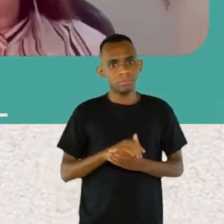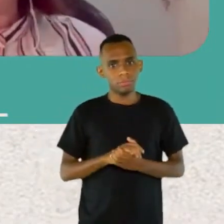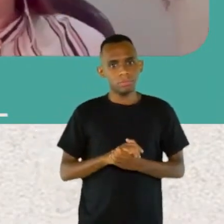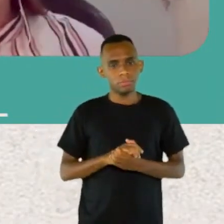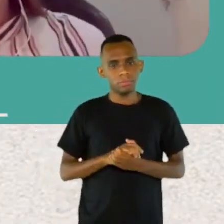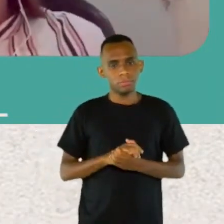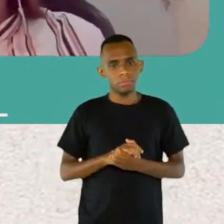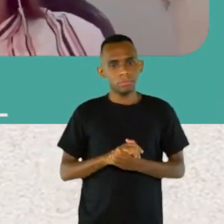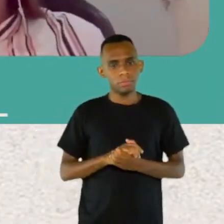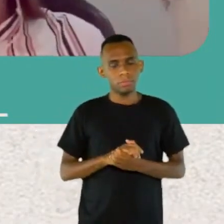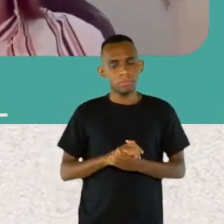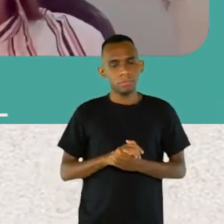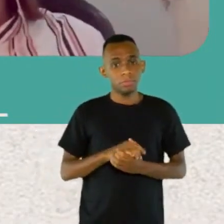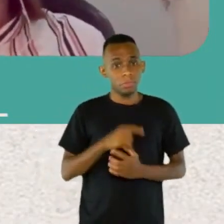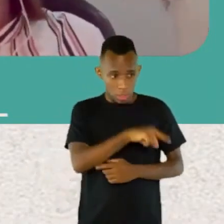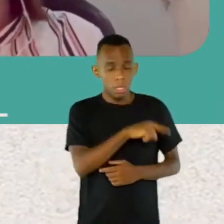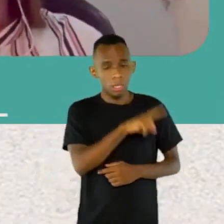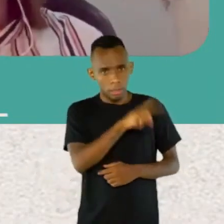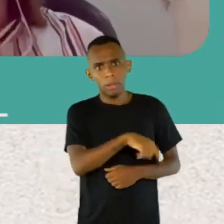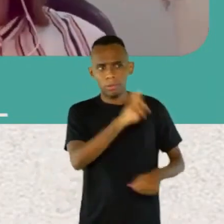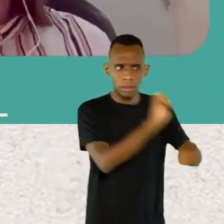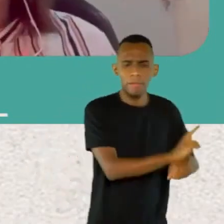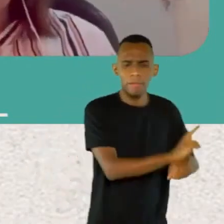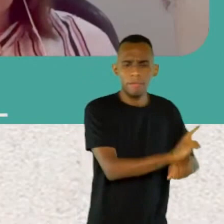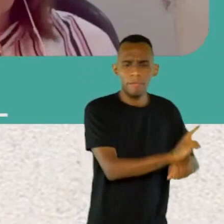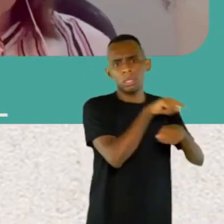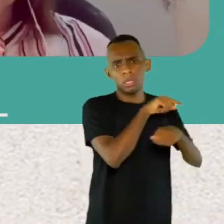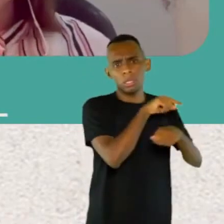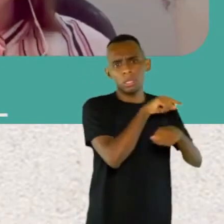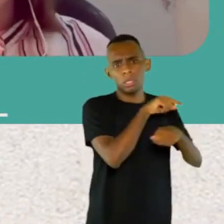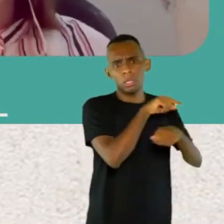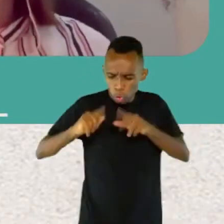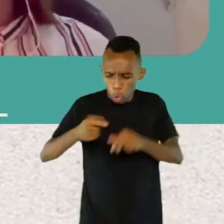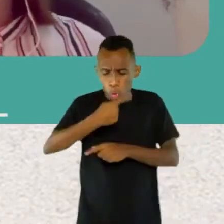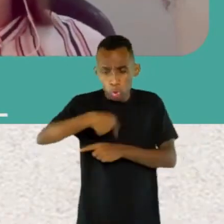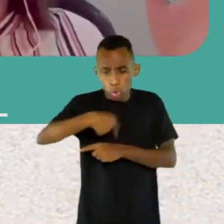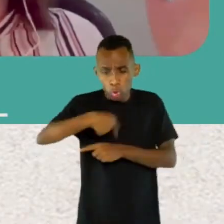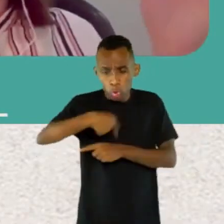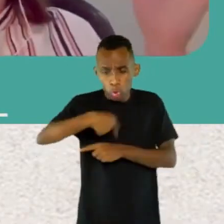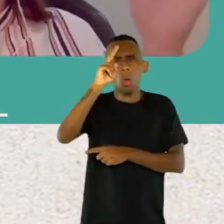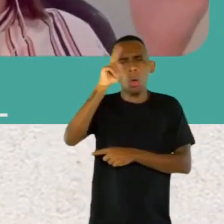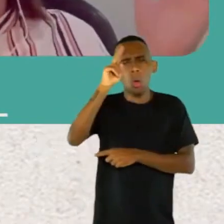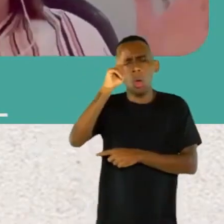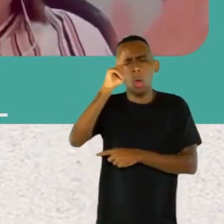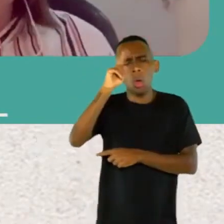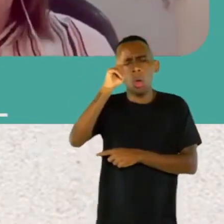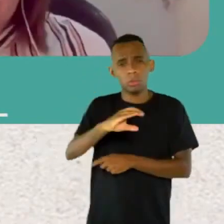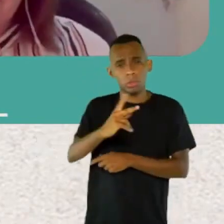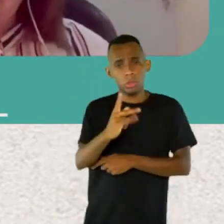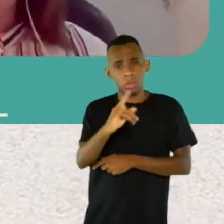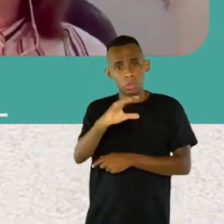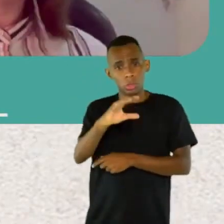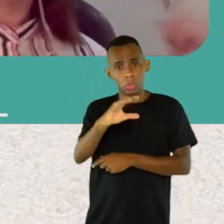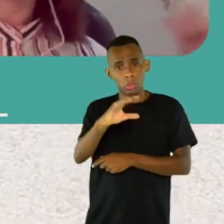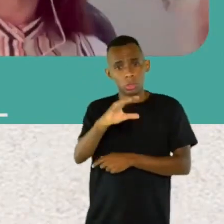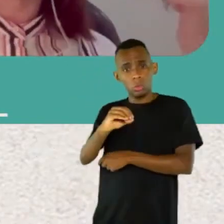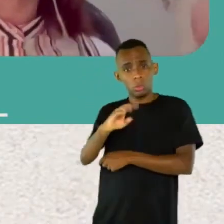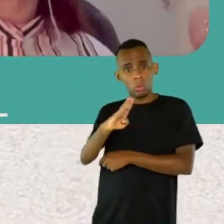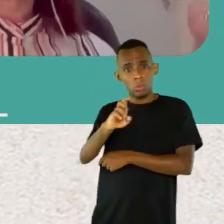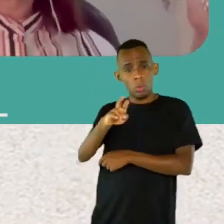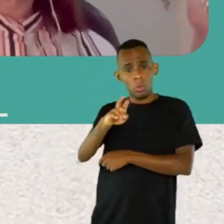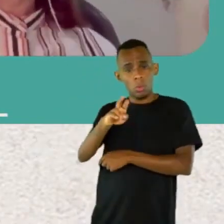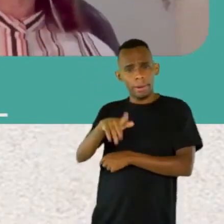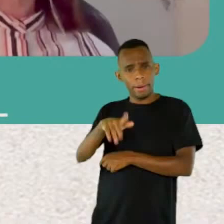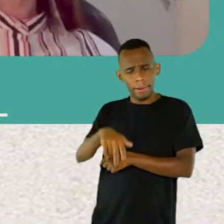é uma referência, né, para todos nós. Eu lembro do Chico Buarque dizendo, sabe, ninguém consegue escapar do Rubem Fonseca,